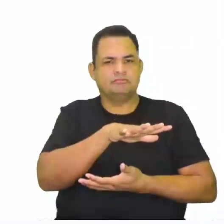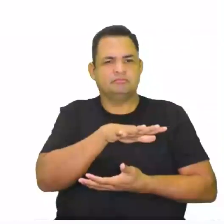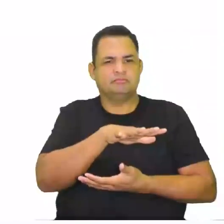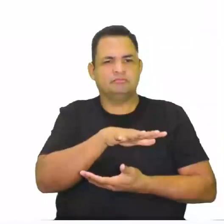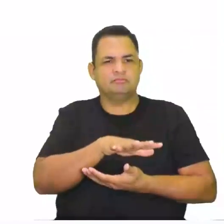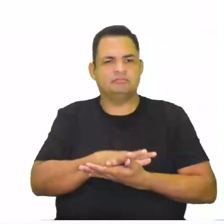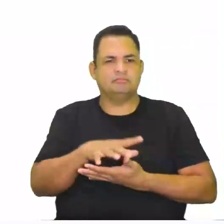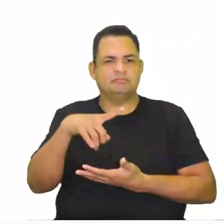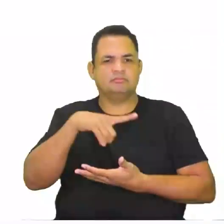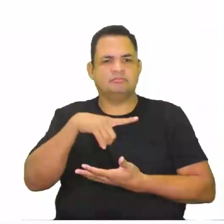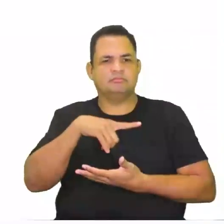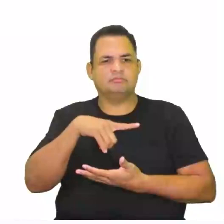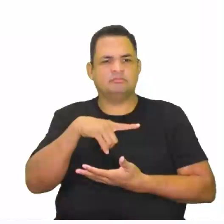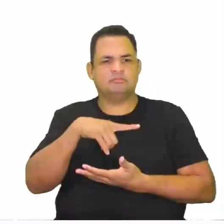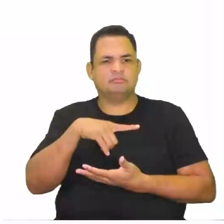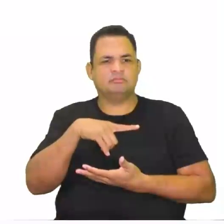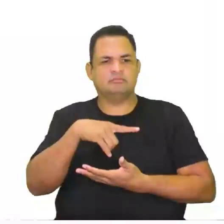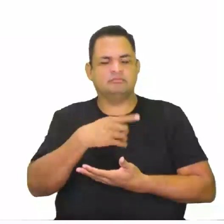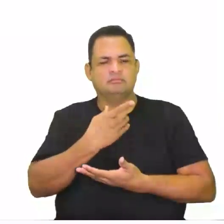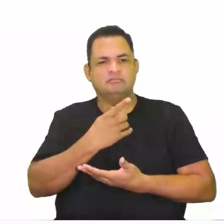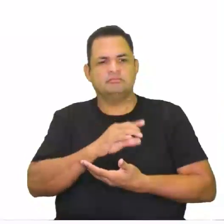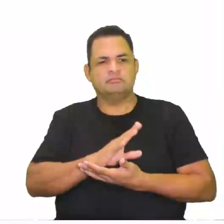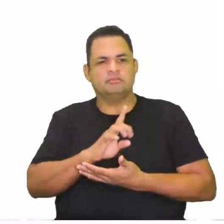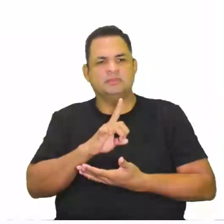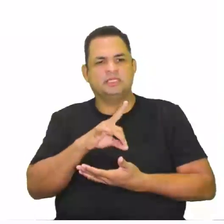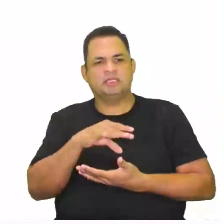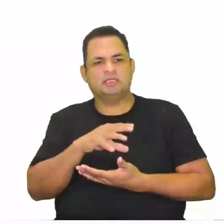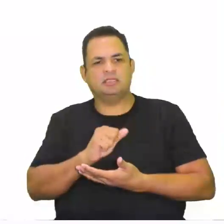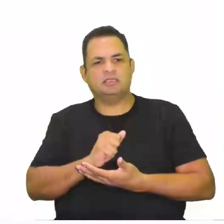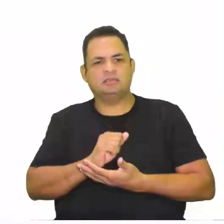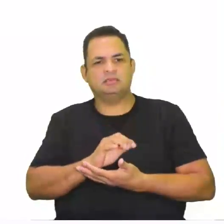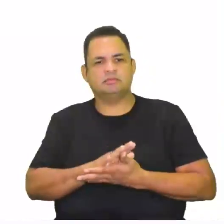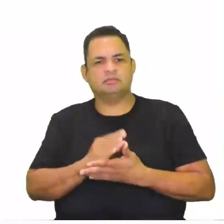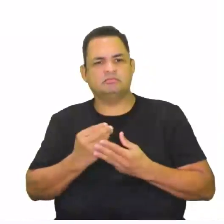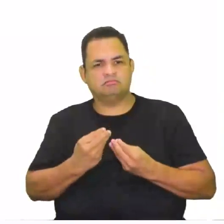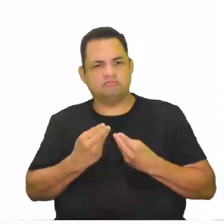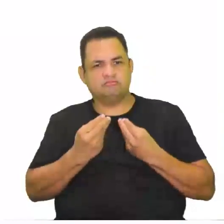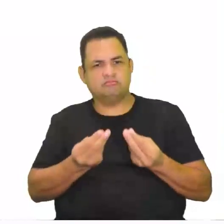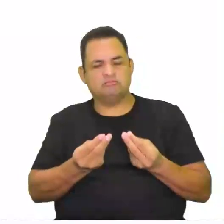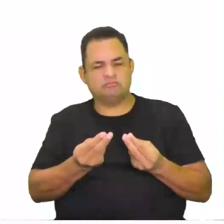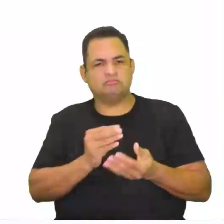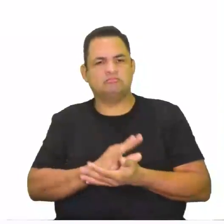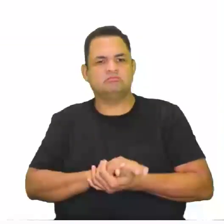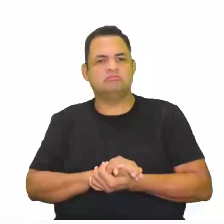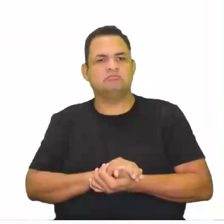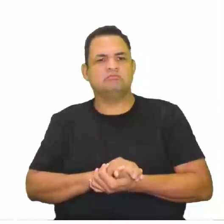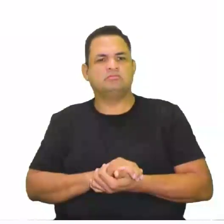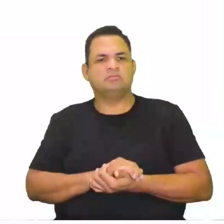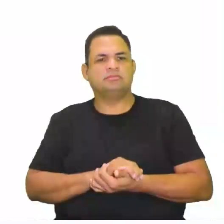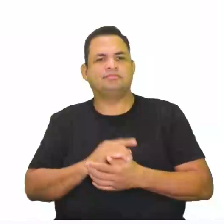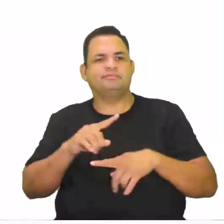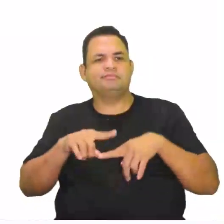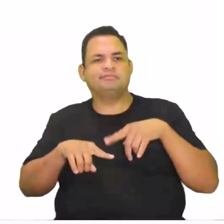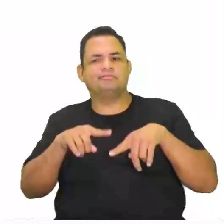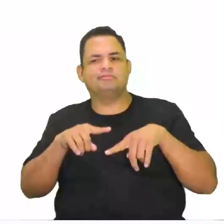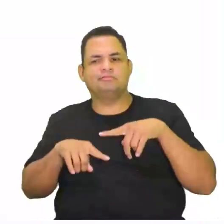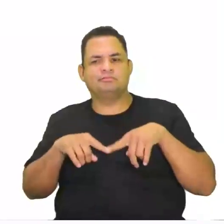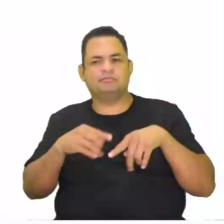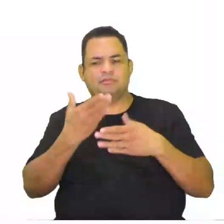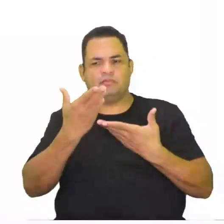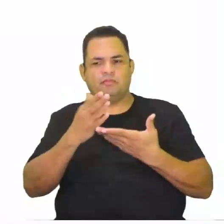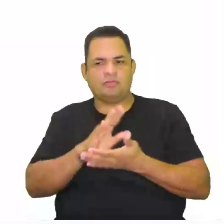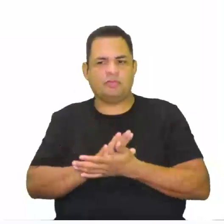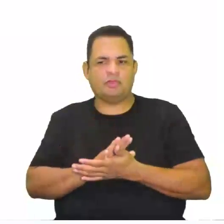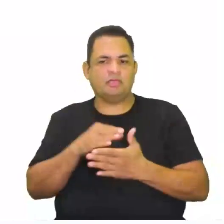atual, onde a gente tem a tendência, né, a disponibilidade, que nossos recursos, querendo ou